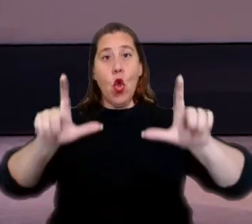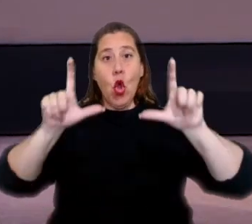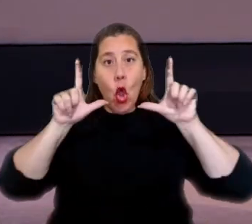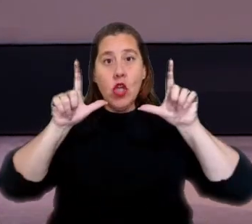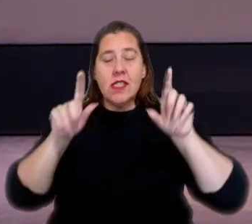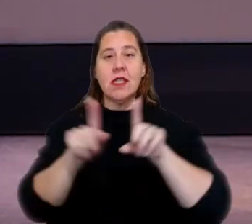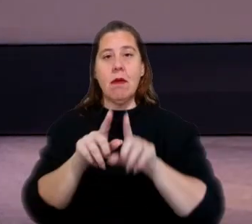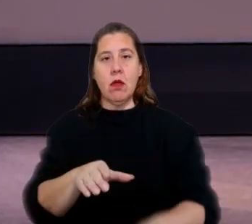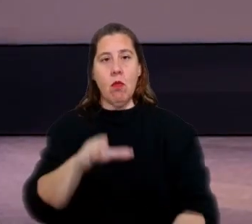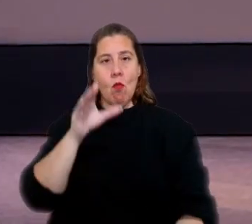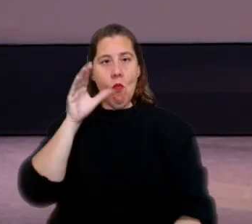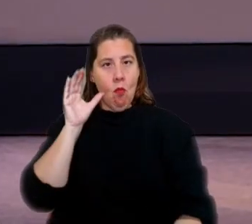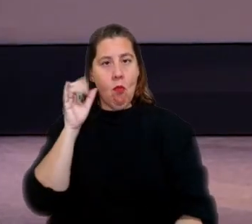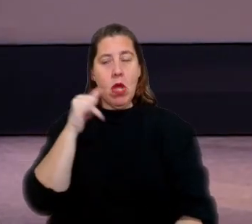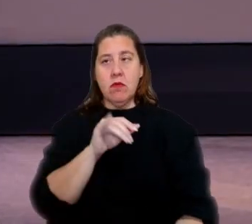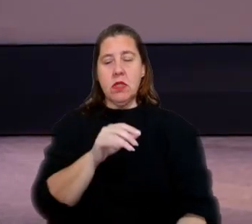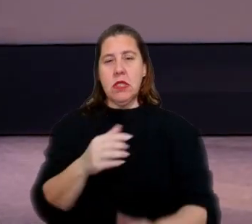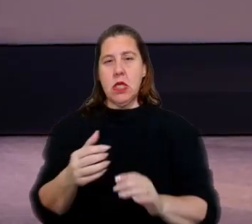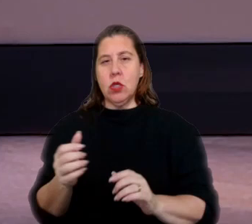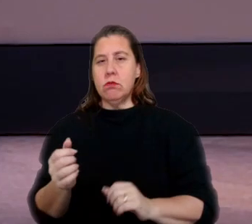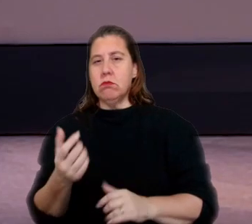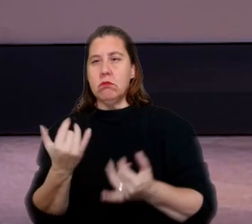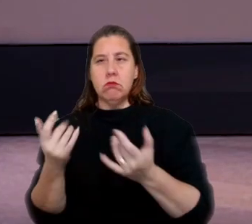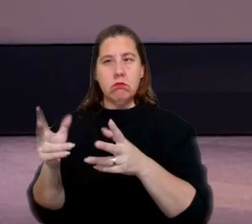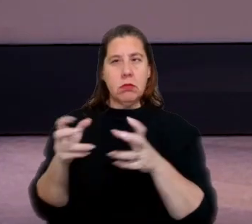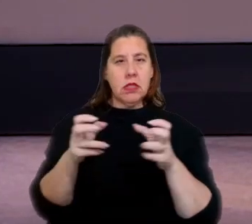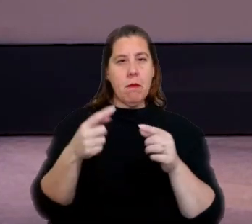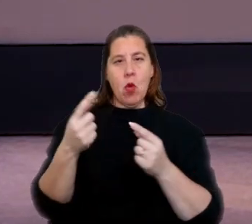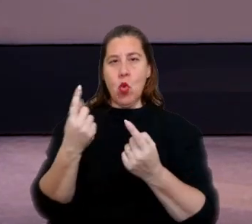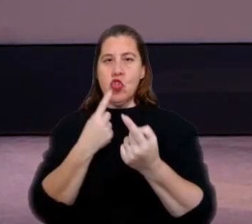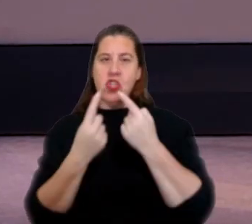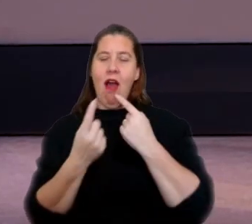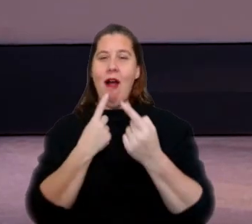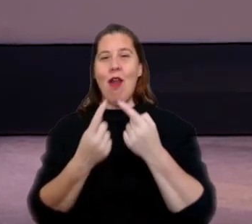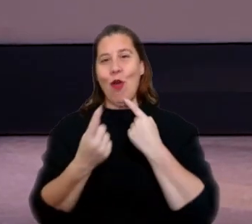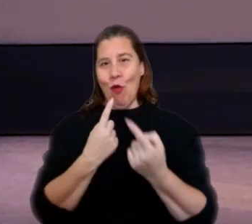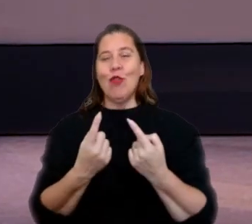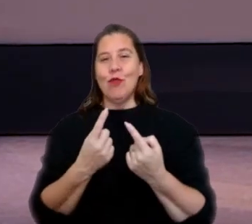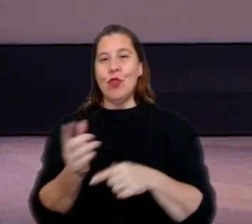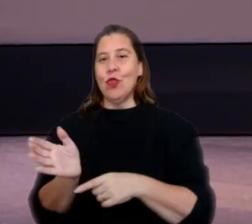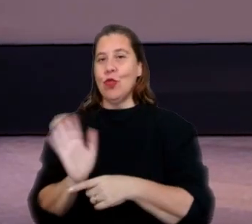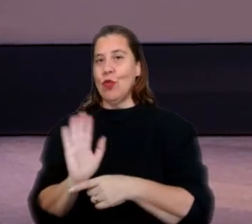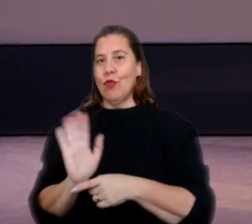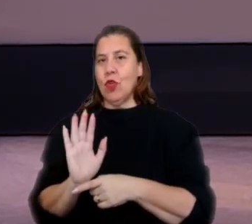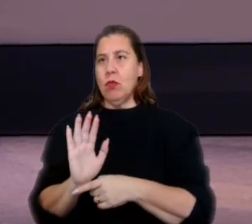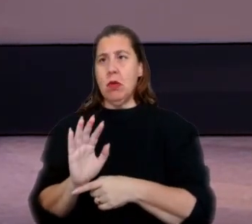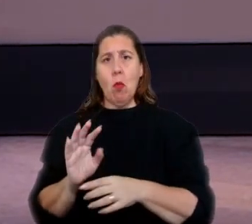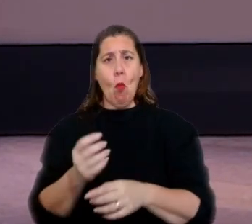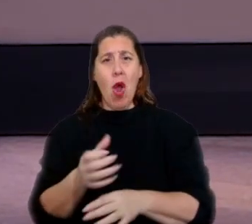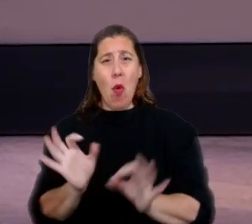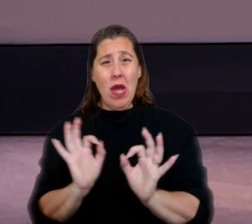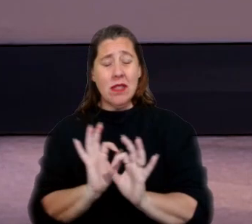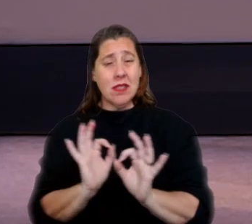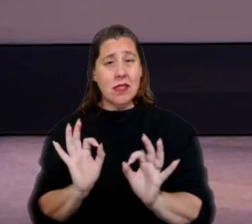próxima dos atores, mas também de silêncio. Se você junta todas as linhas de diálogo desse filme, acho que não chega nem a metade do que a gente está